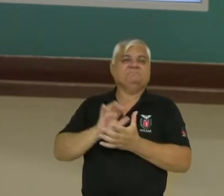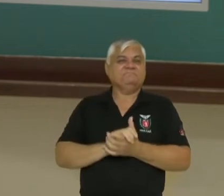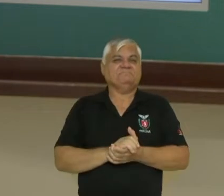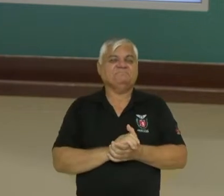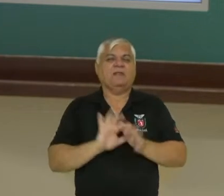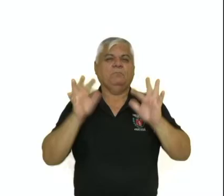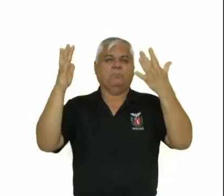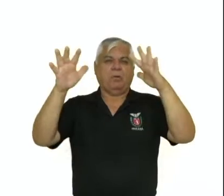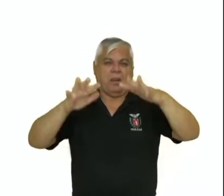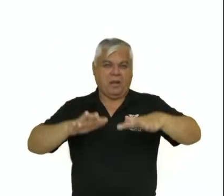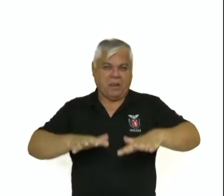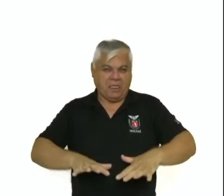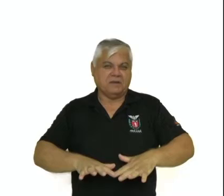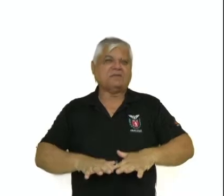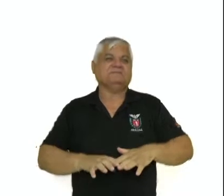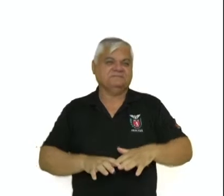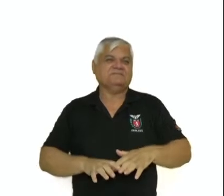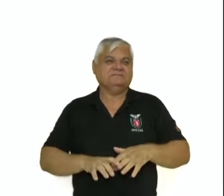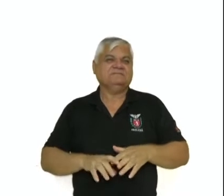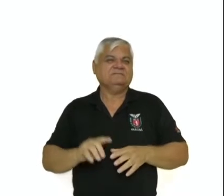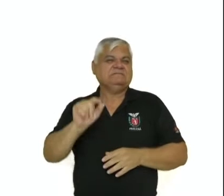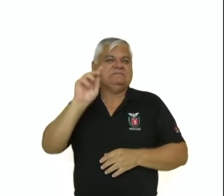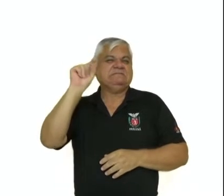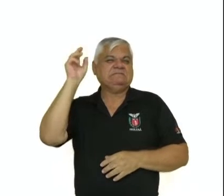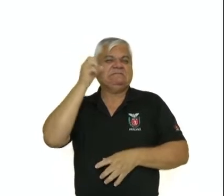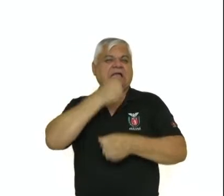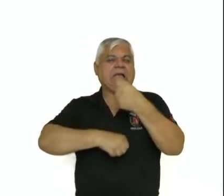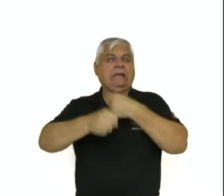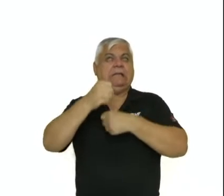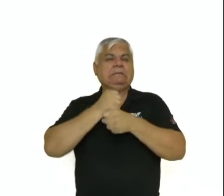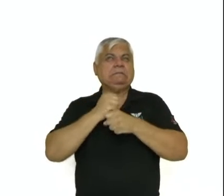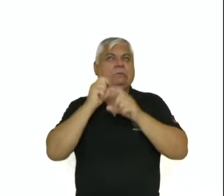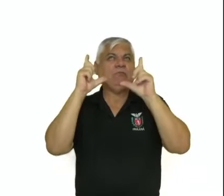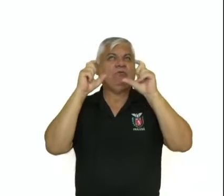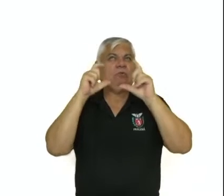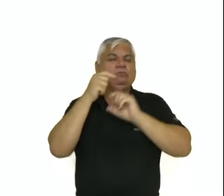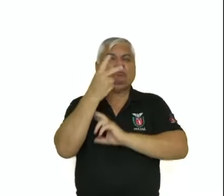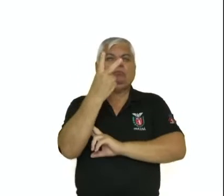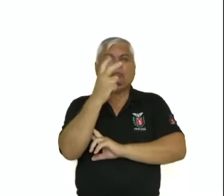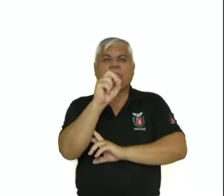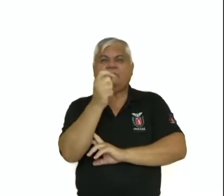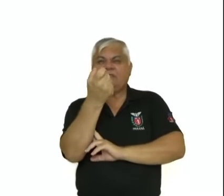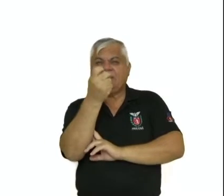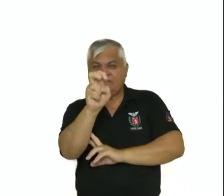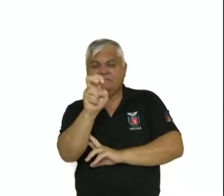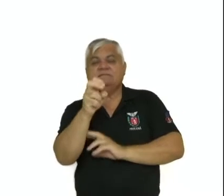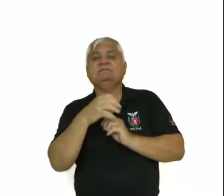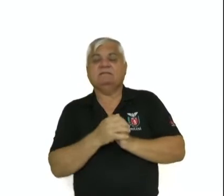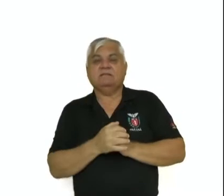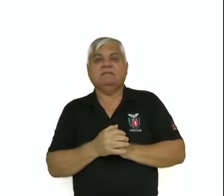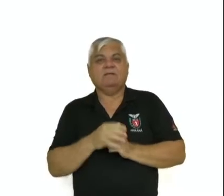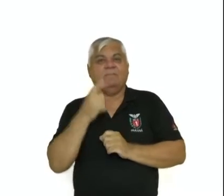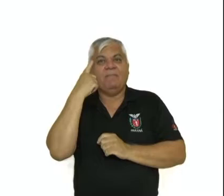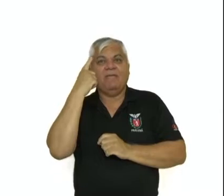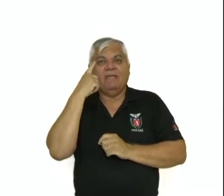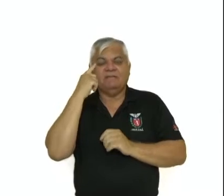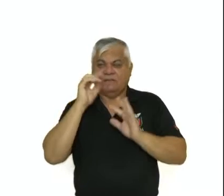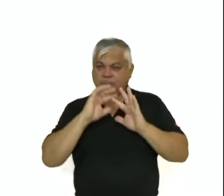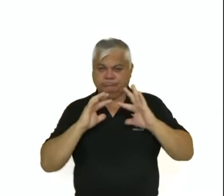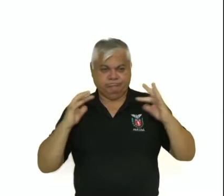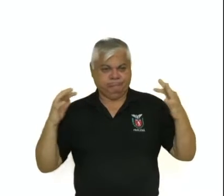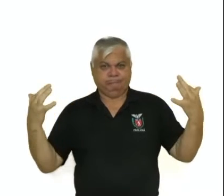das ruínas do Circo Máximo, né, uma foto de 2015. Então, a gente tem, né, uma ideia desse espaço, né,